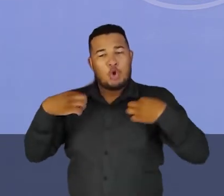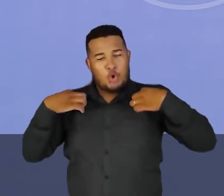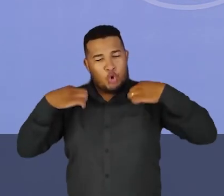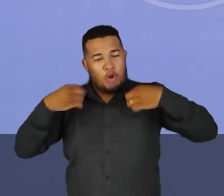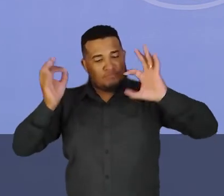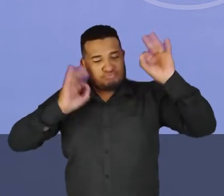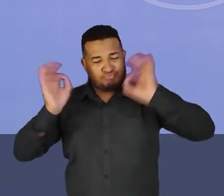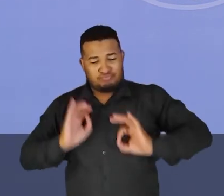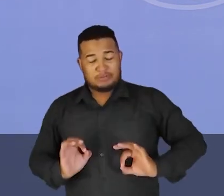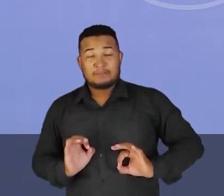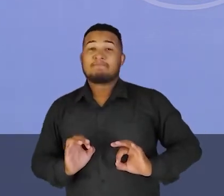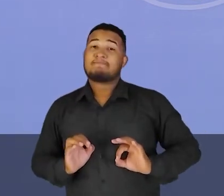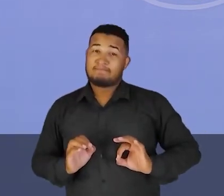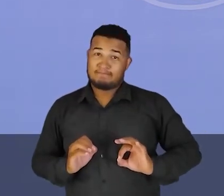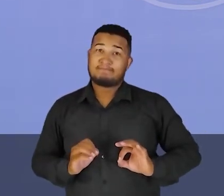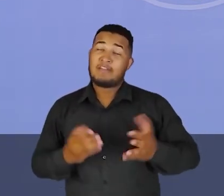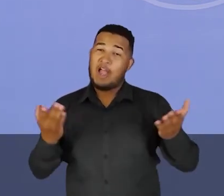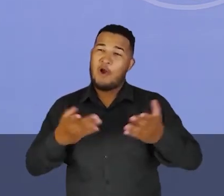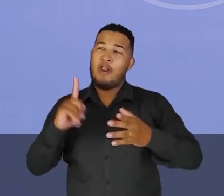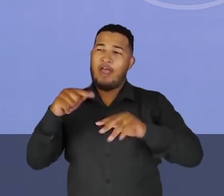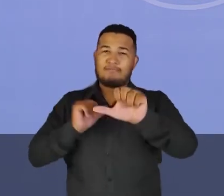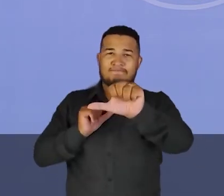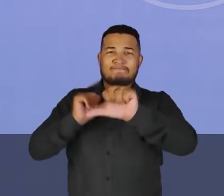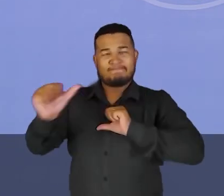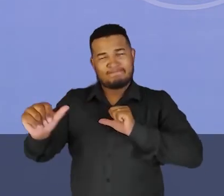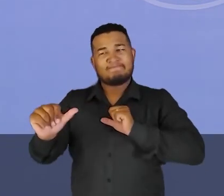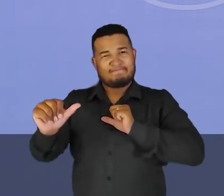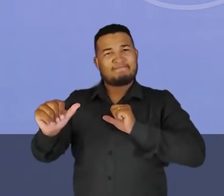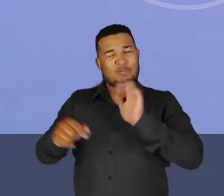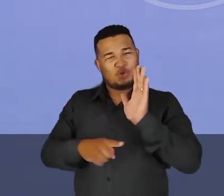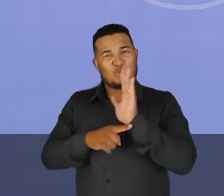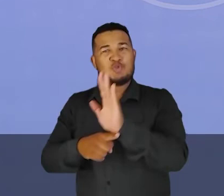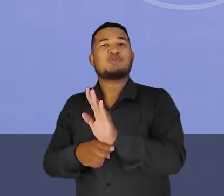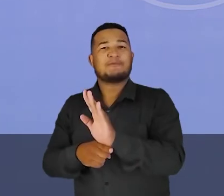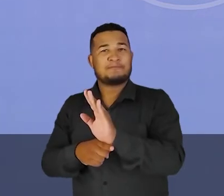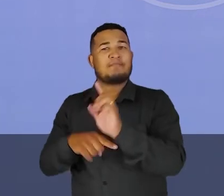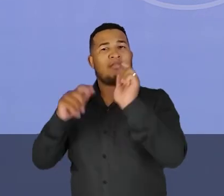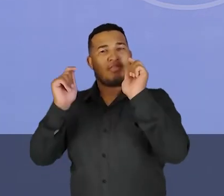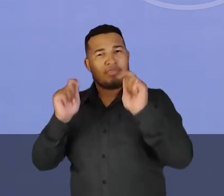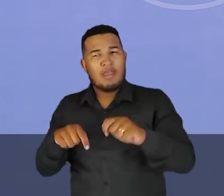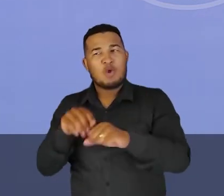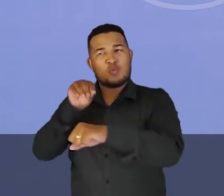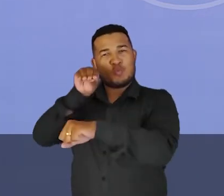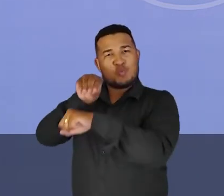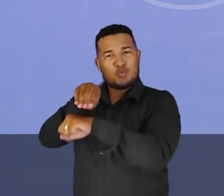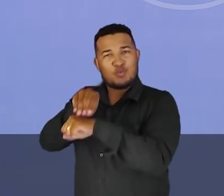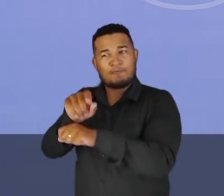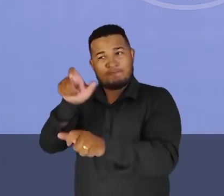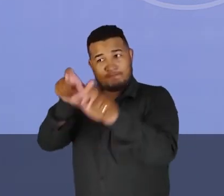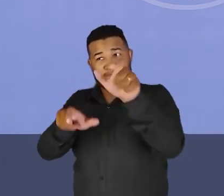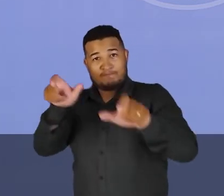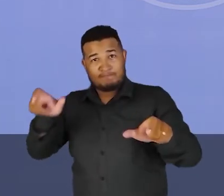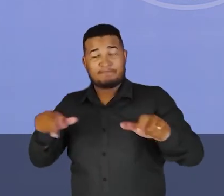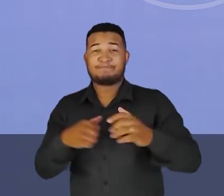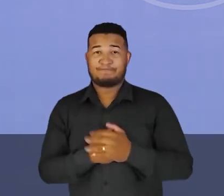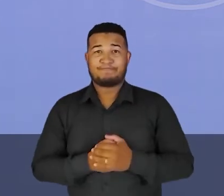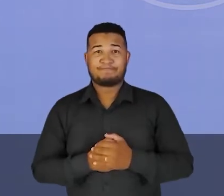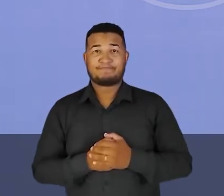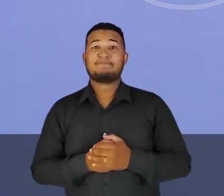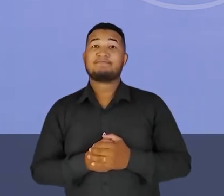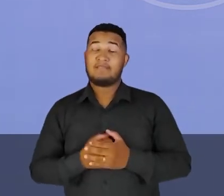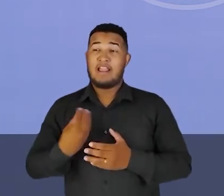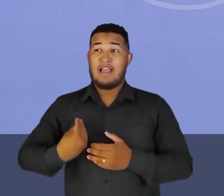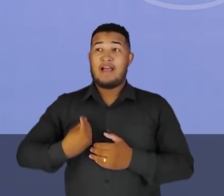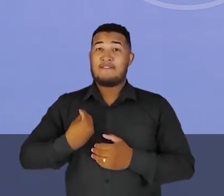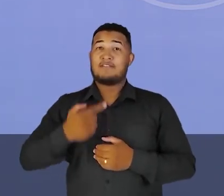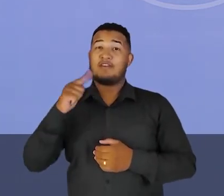vestia. E agora é a vez de você retribuir, ajudar a cuidar desta pessoa. A vida